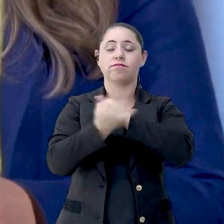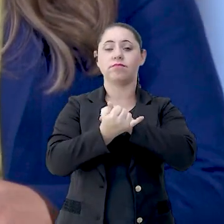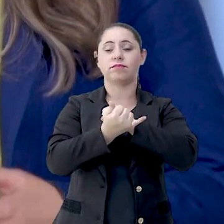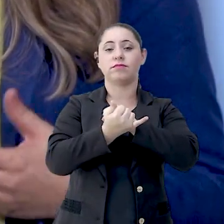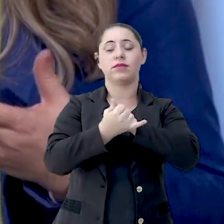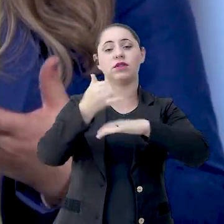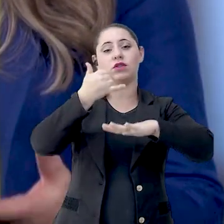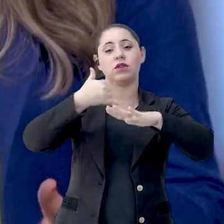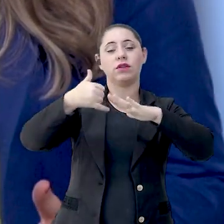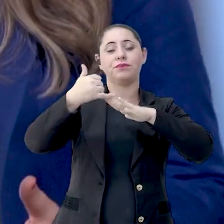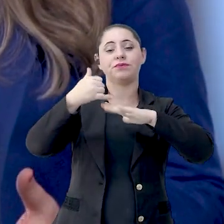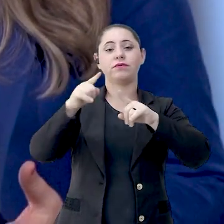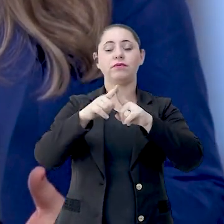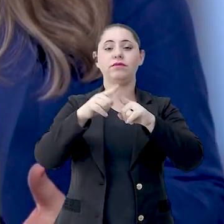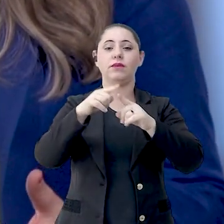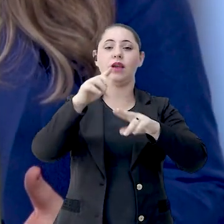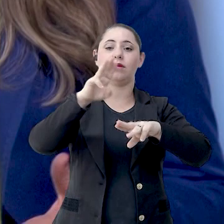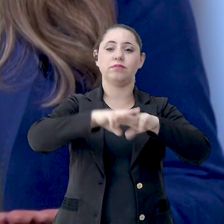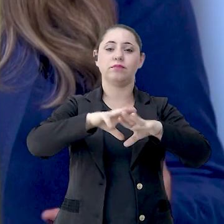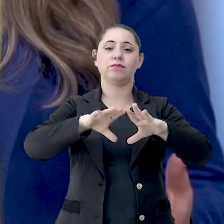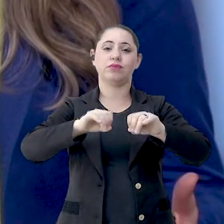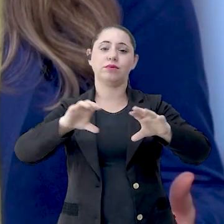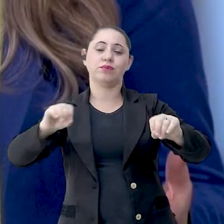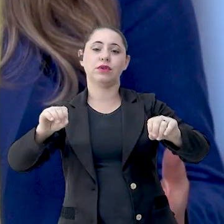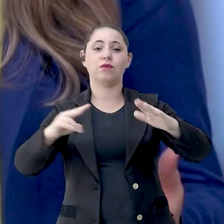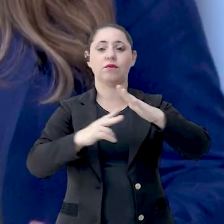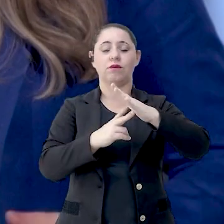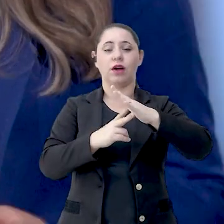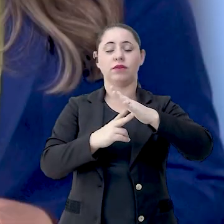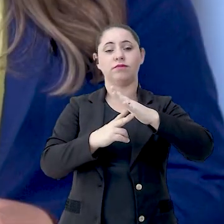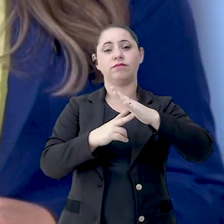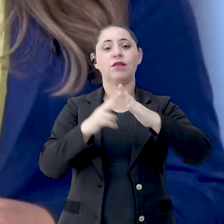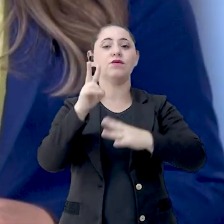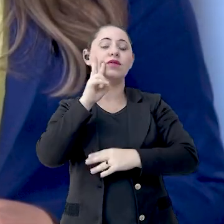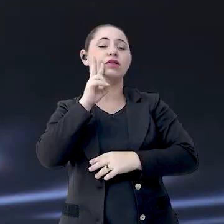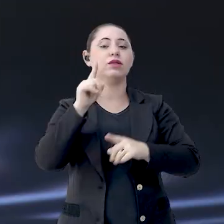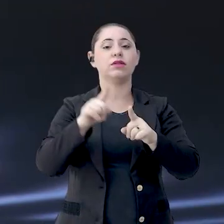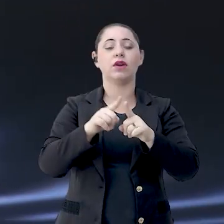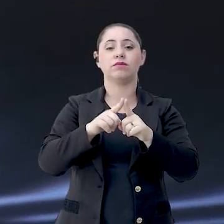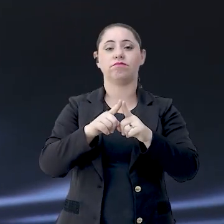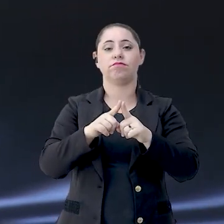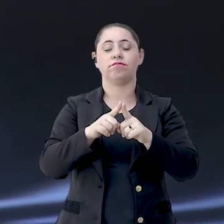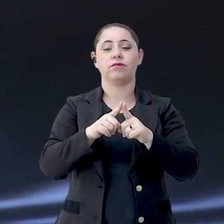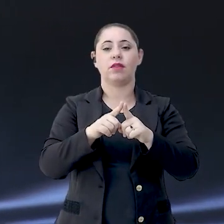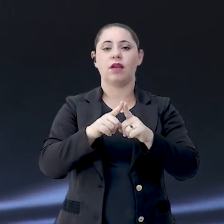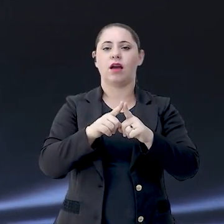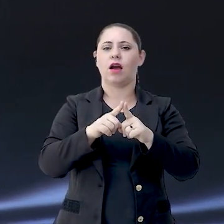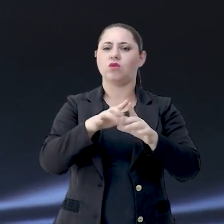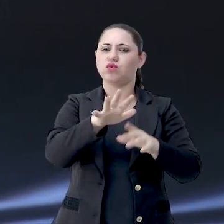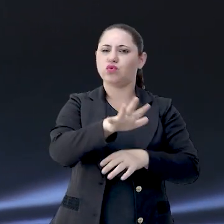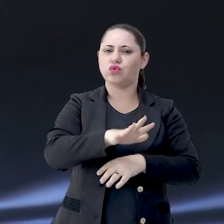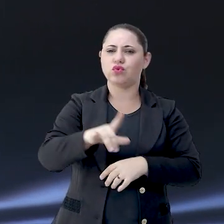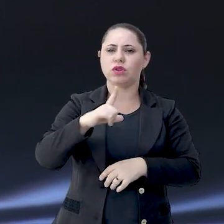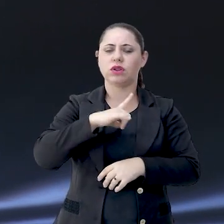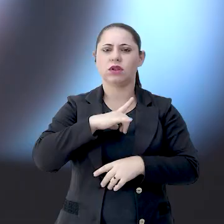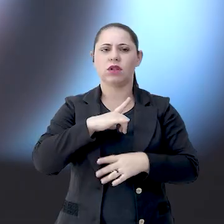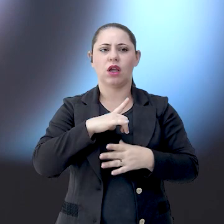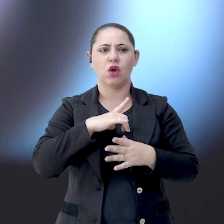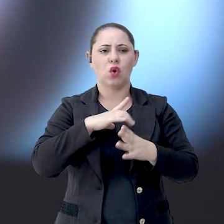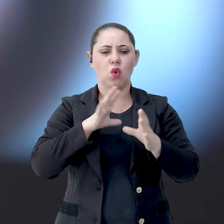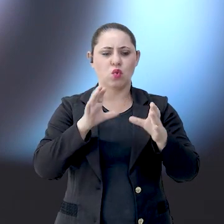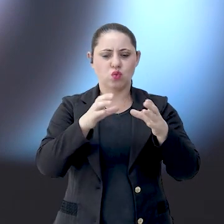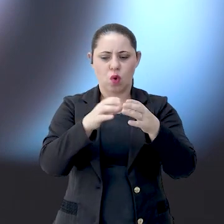indígenas, que ajudaram a formar as características culturais da região. As principais lavouras da